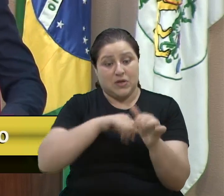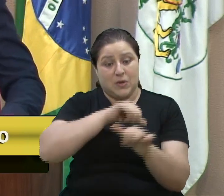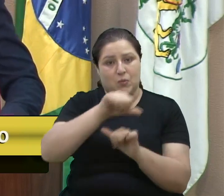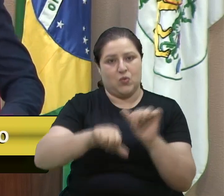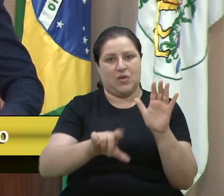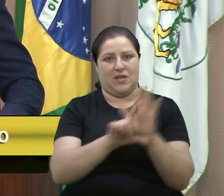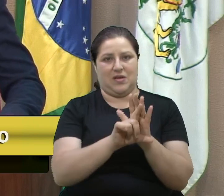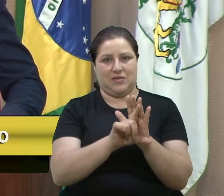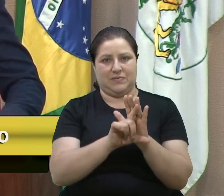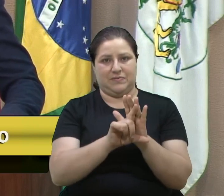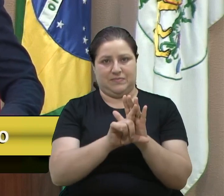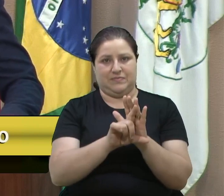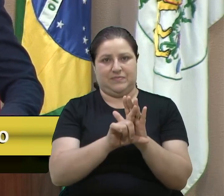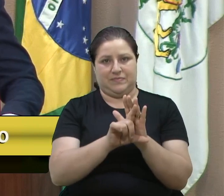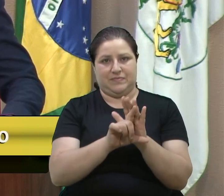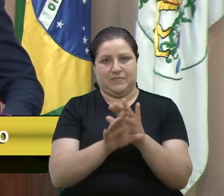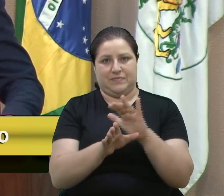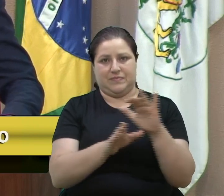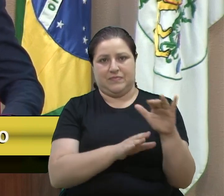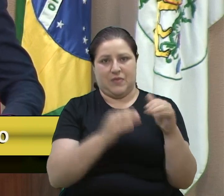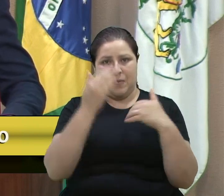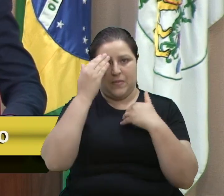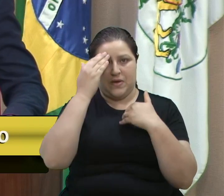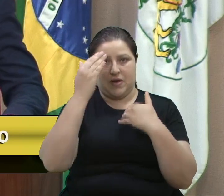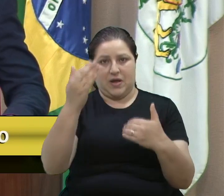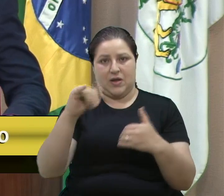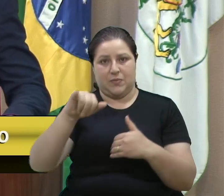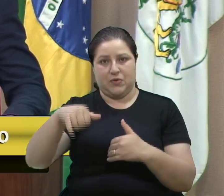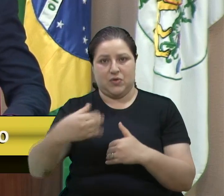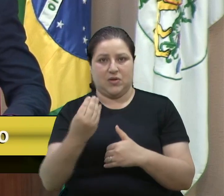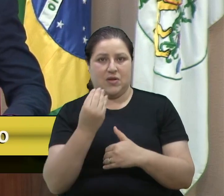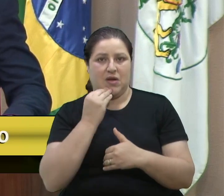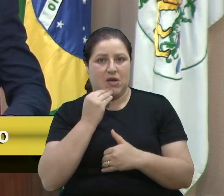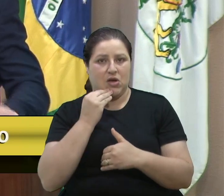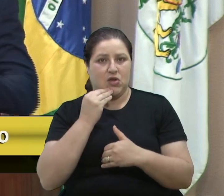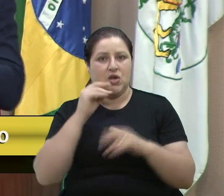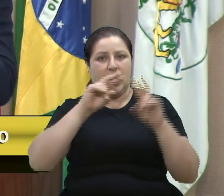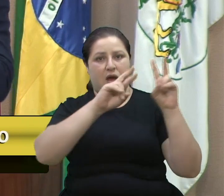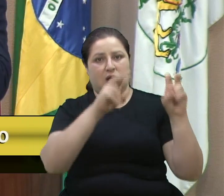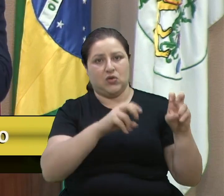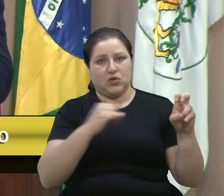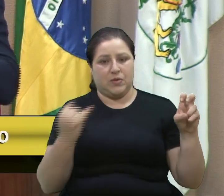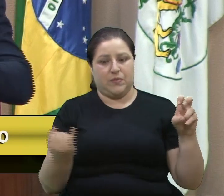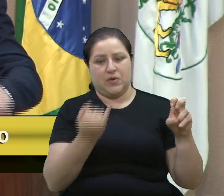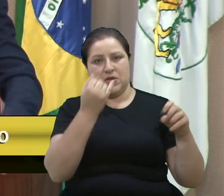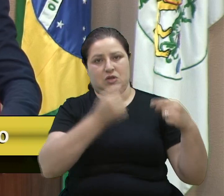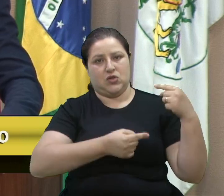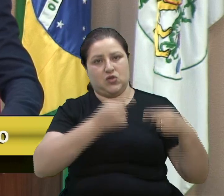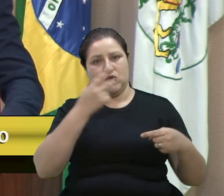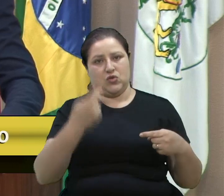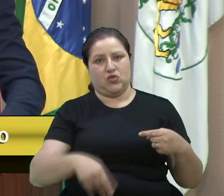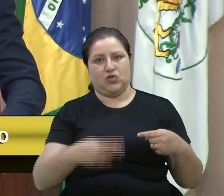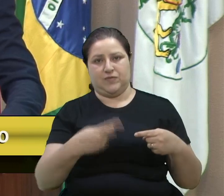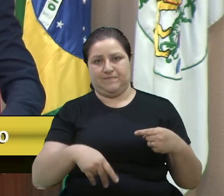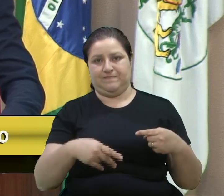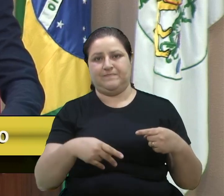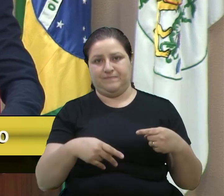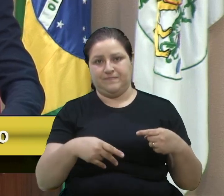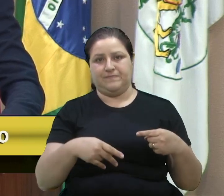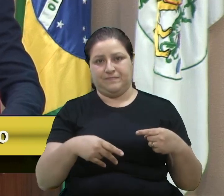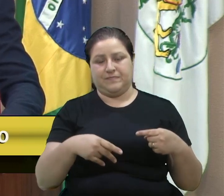Quero agradecer a oportunidade e é um assunto que é muito importante para a gente começar a discutir nessa casa,